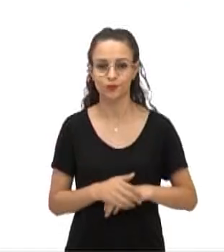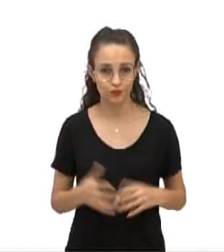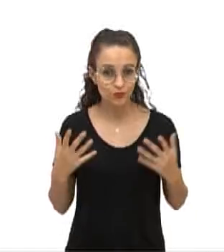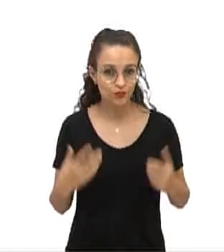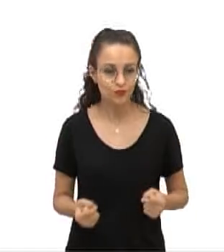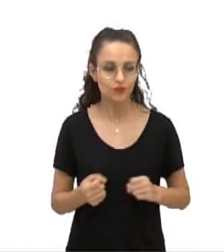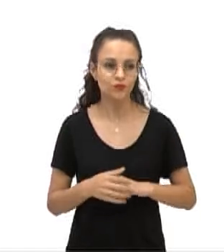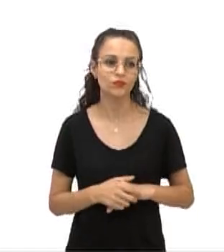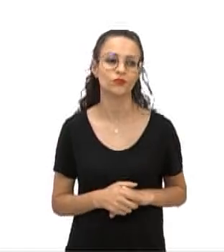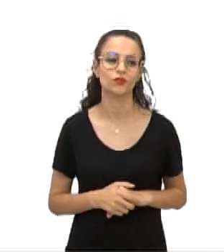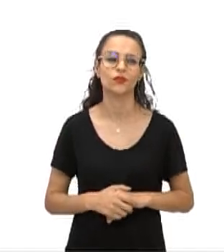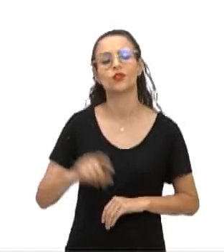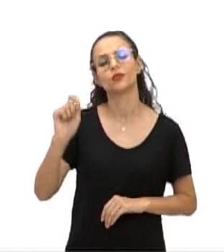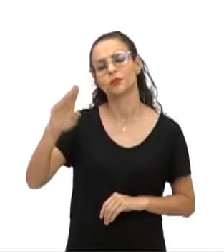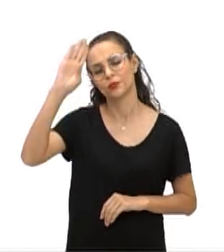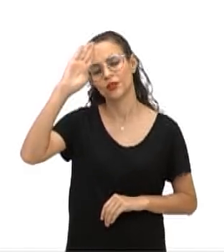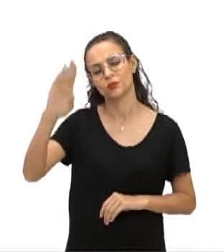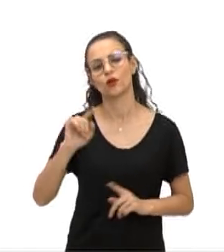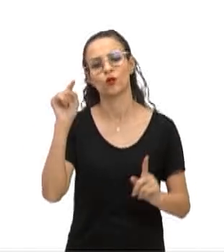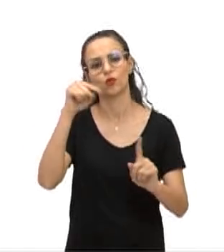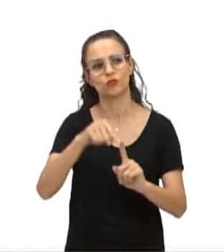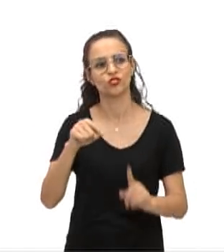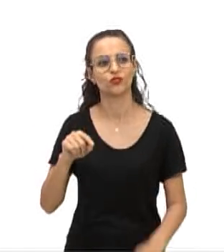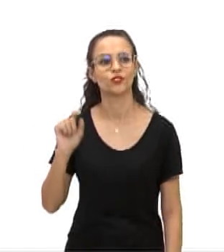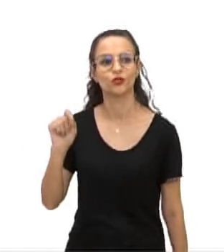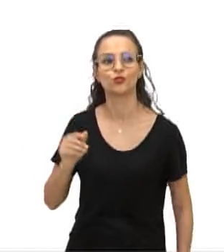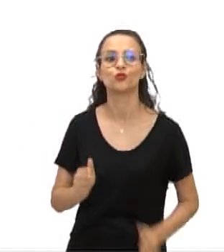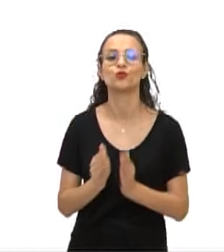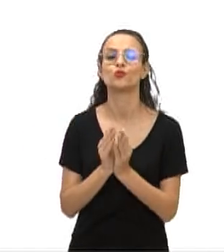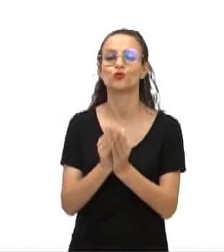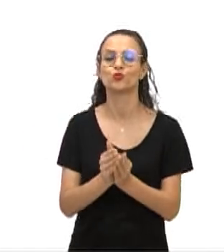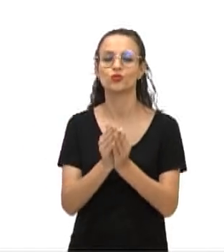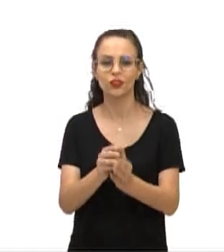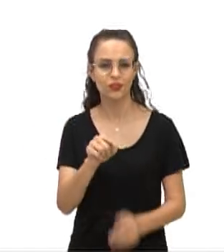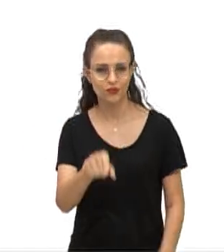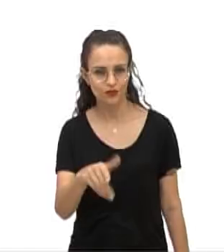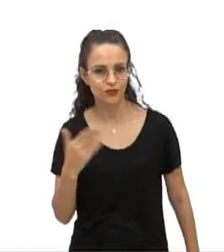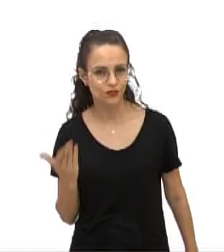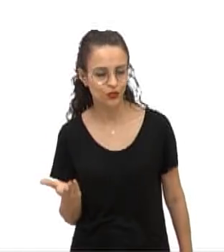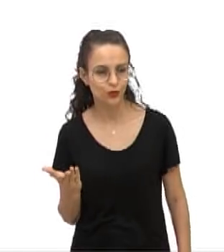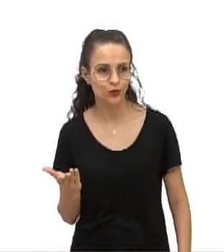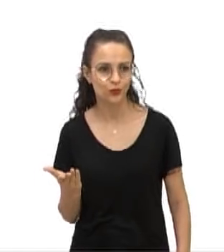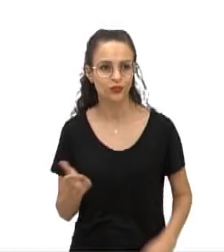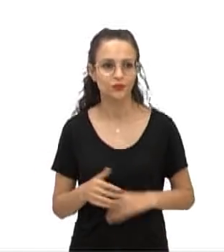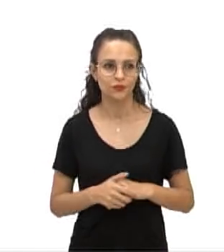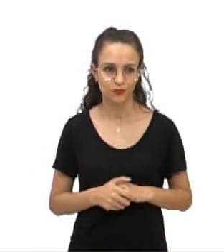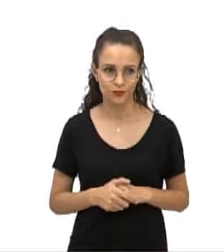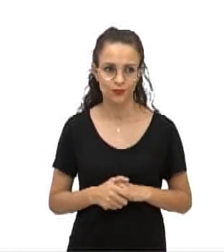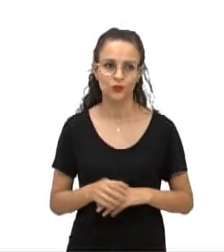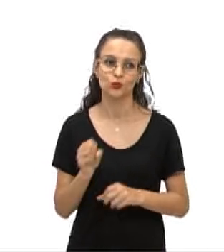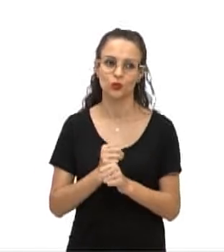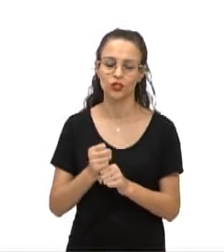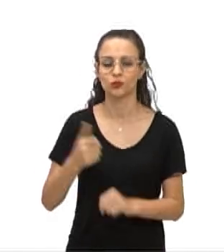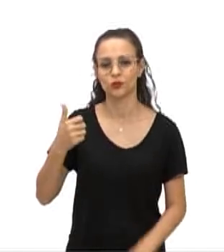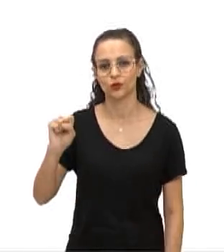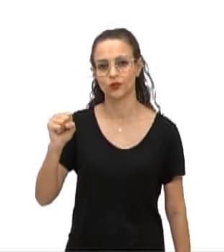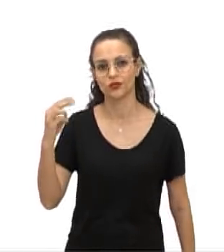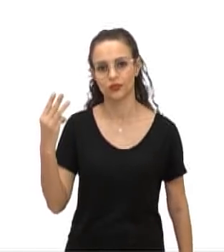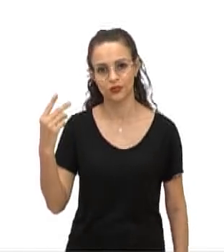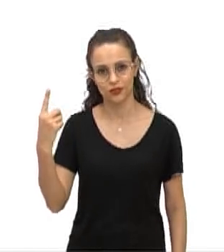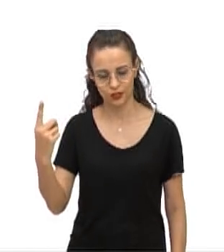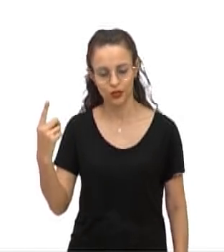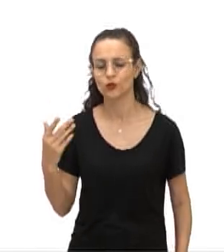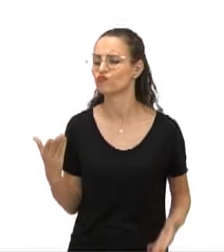lá. Qual era o principal objetivo do HMS Beagle, do navio, na viagem realizada em 1831